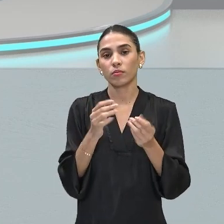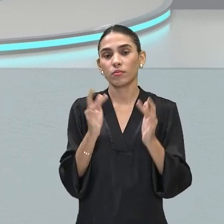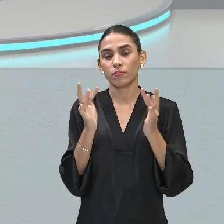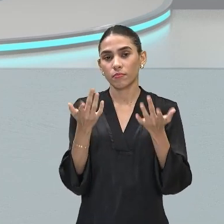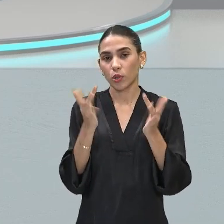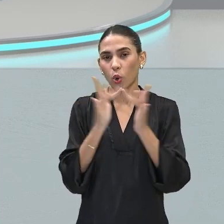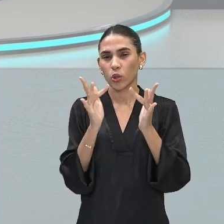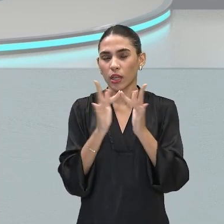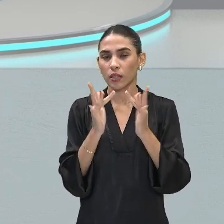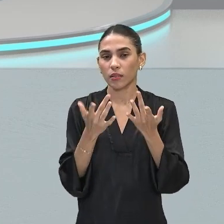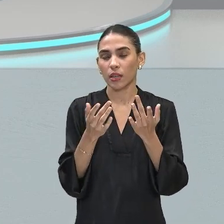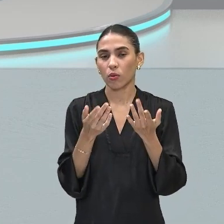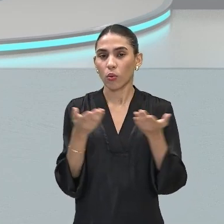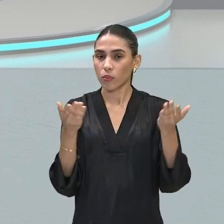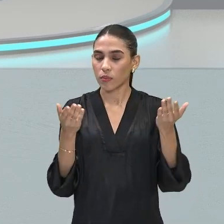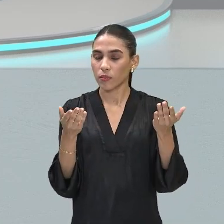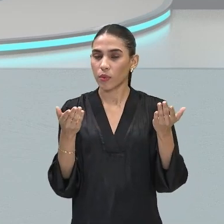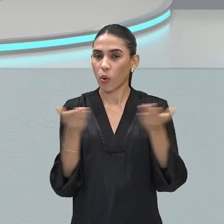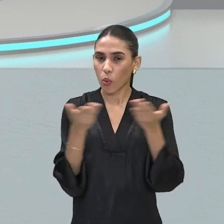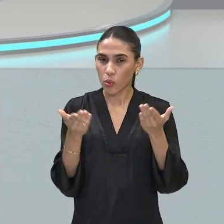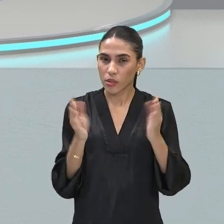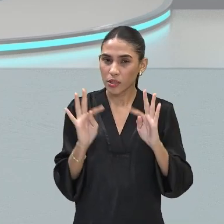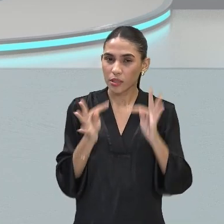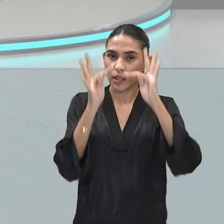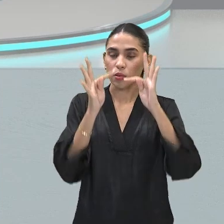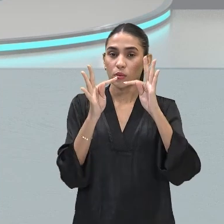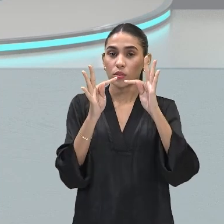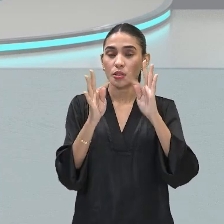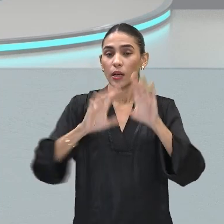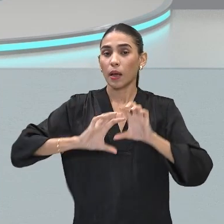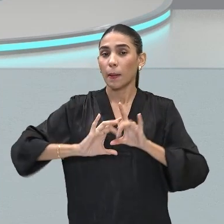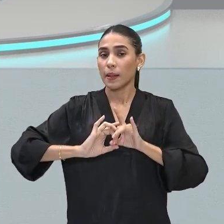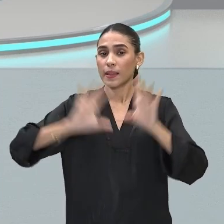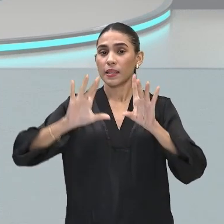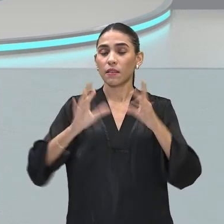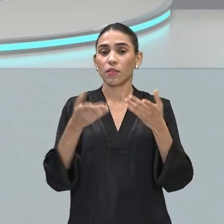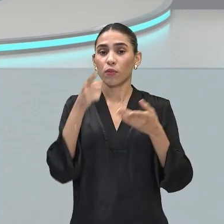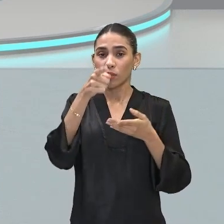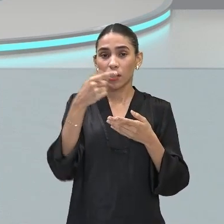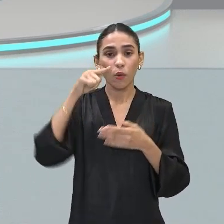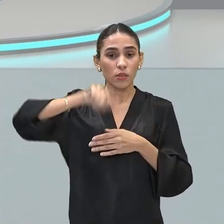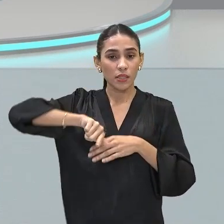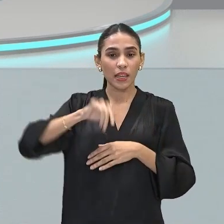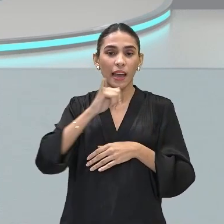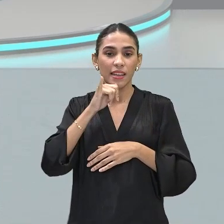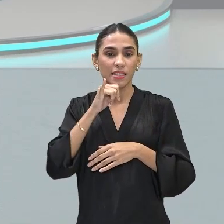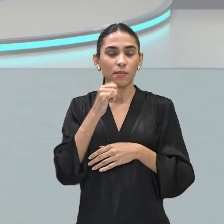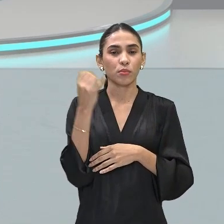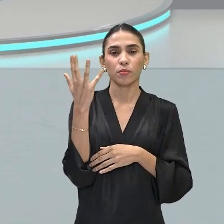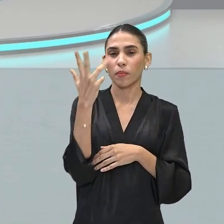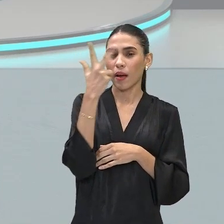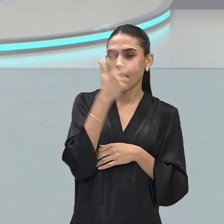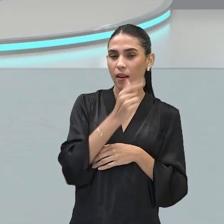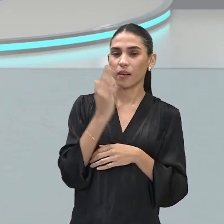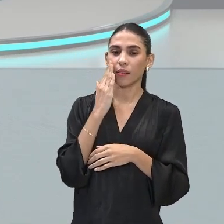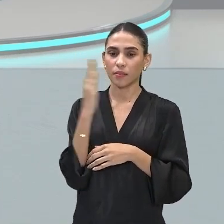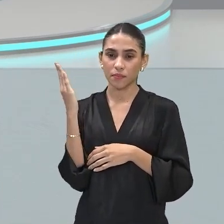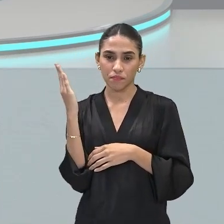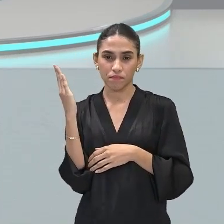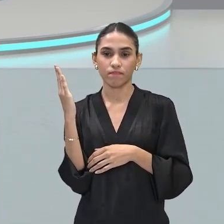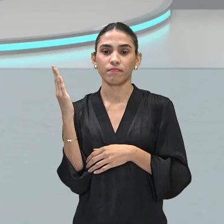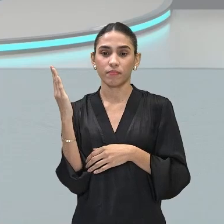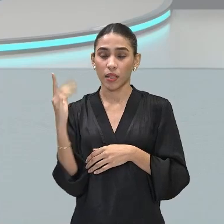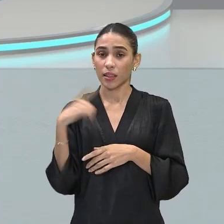na verdade. Ela permite que a gente tenha acesso, como a gente está vendo aqui, olha só, quanta coisa bonita, quanta obra de arte. A gente